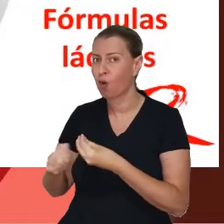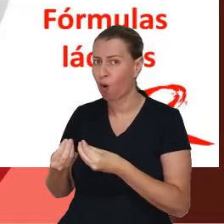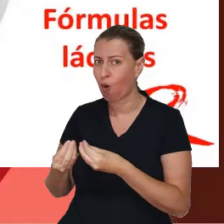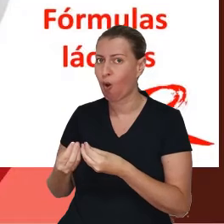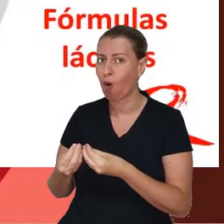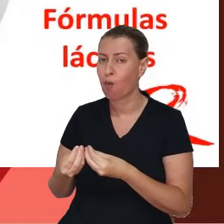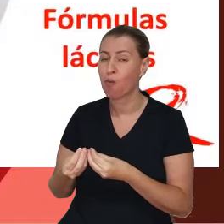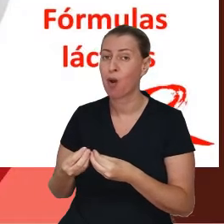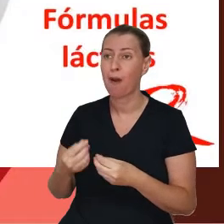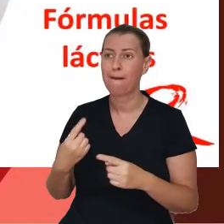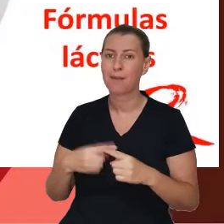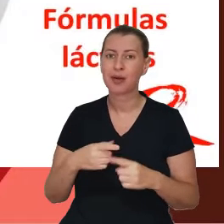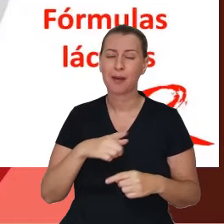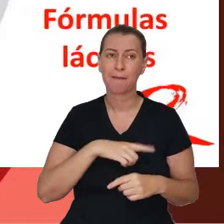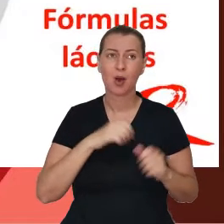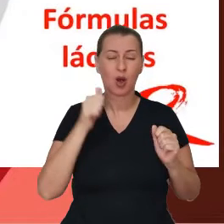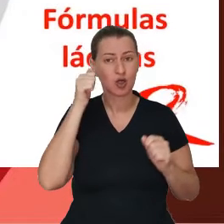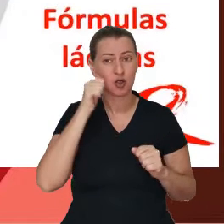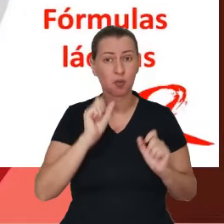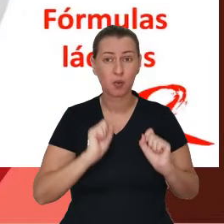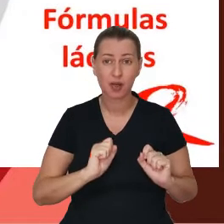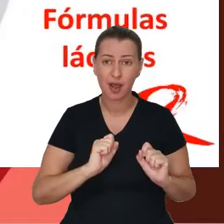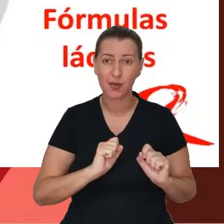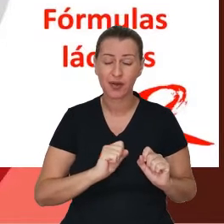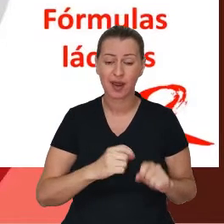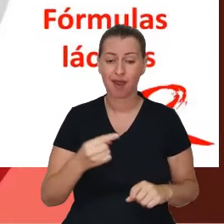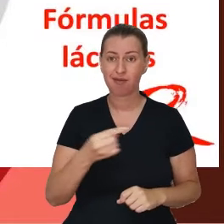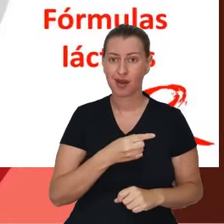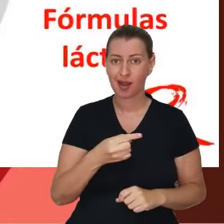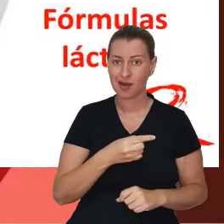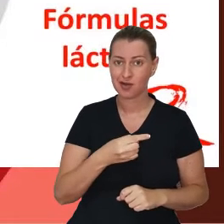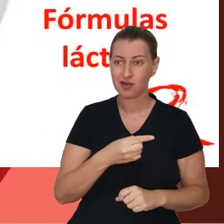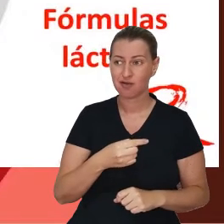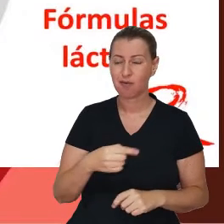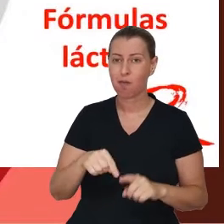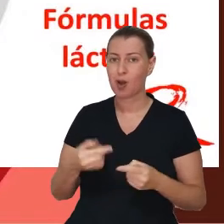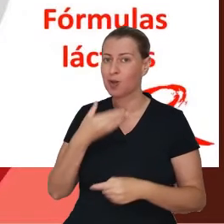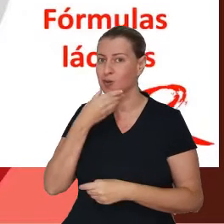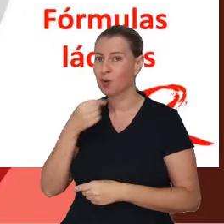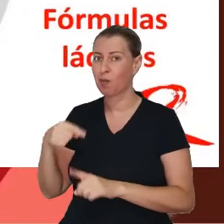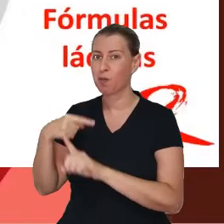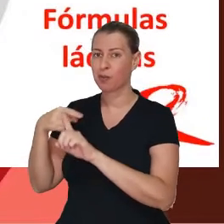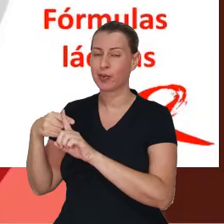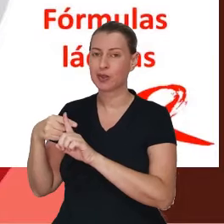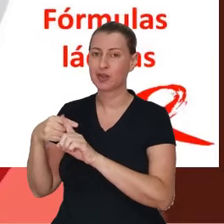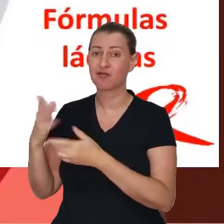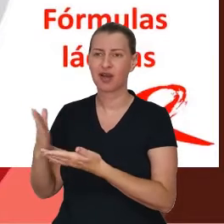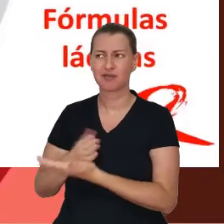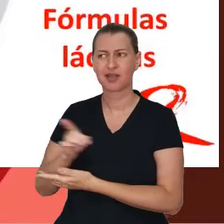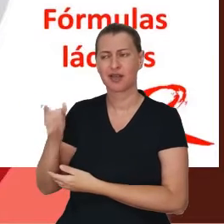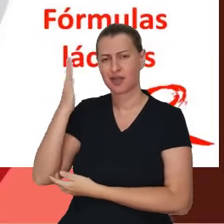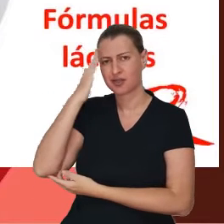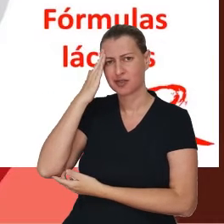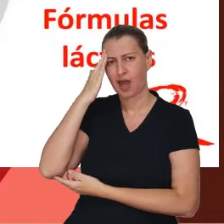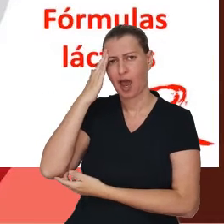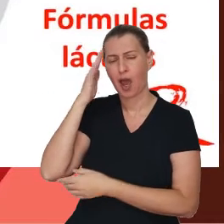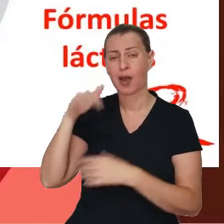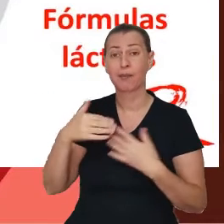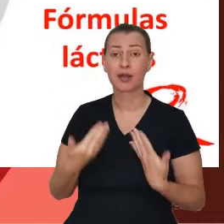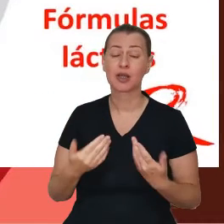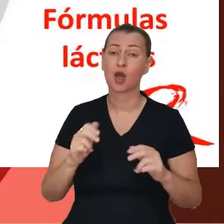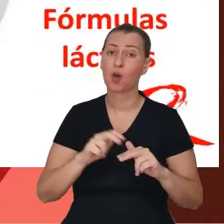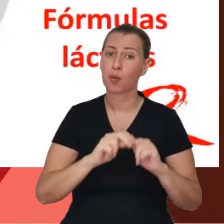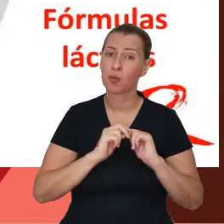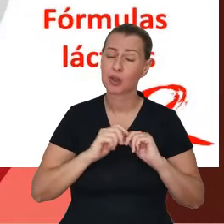é soronegativa e o parceiro é positivo. Às vezes ele não sabe, às vezes sabe, mas enfim, e